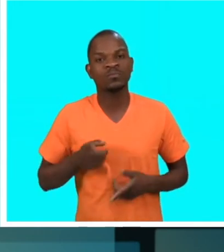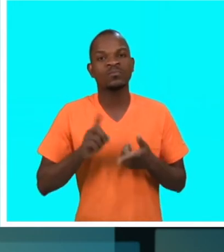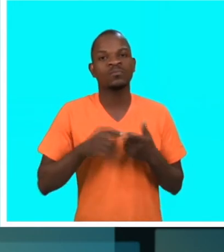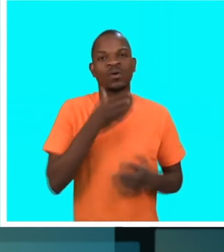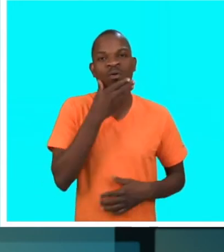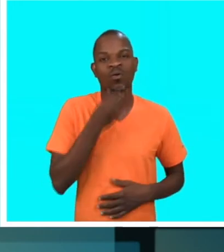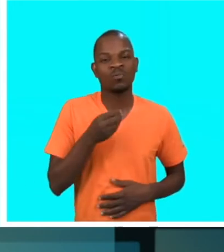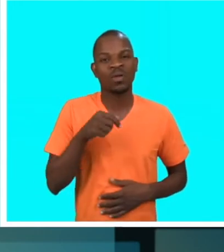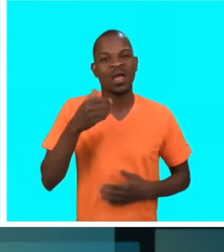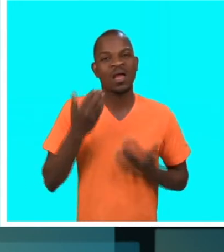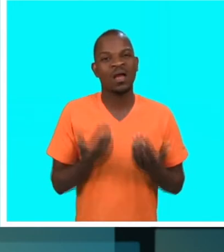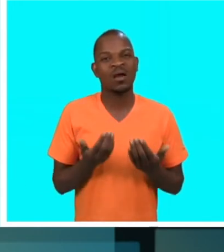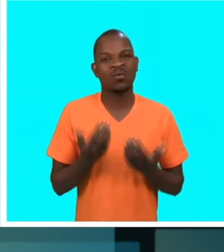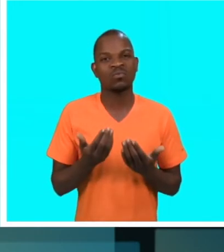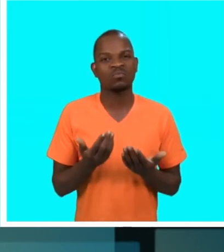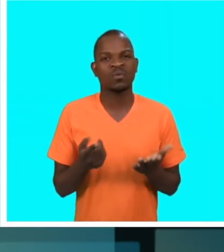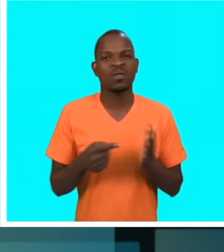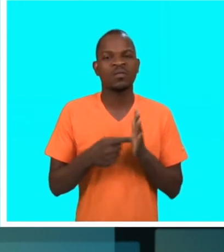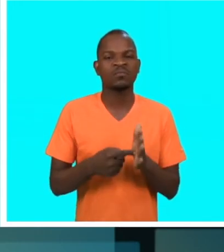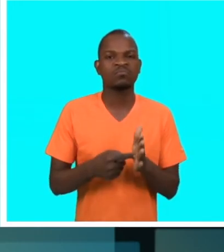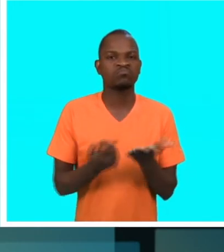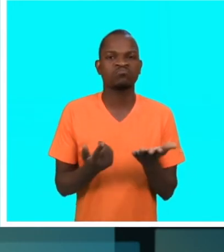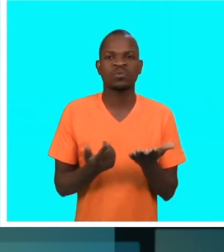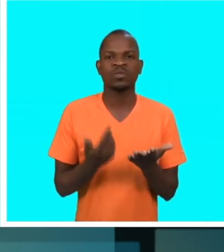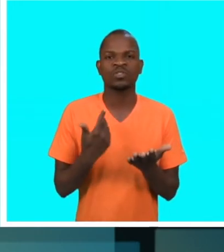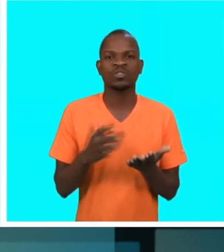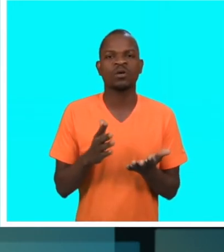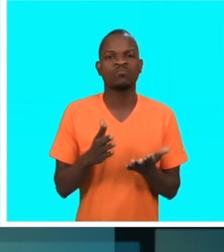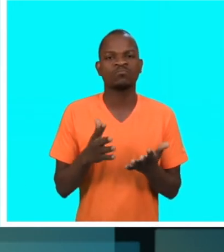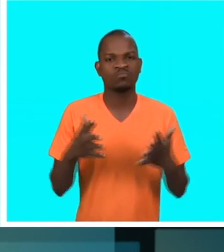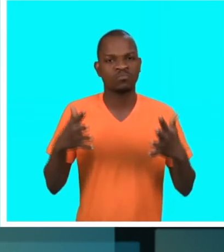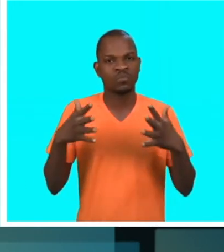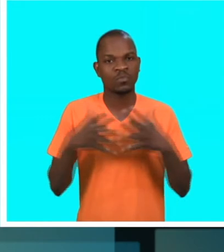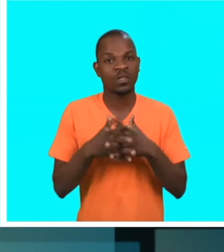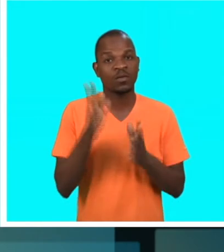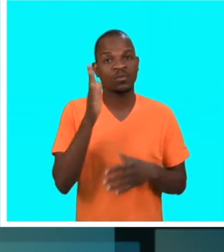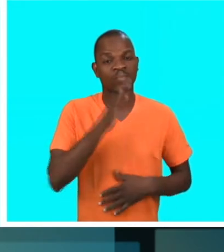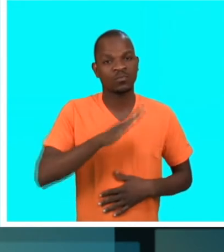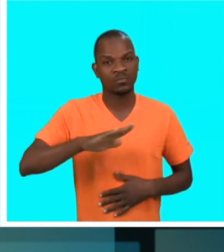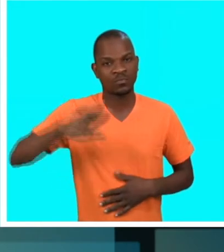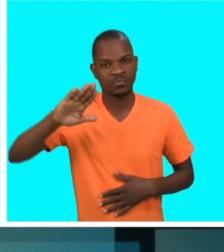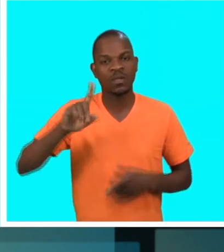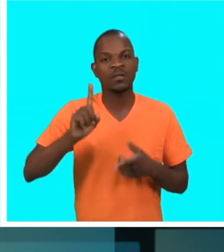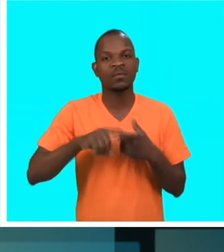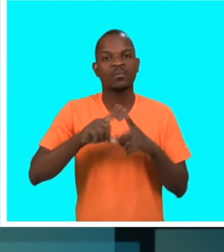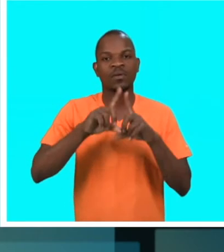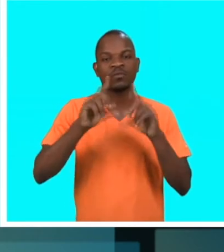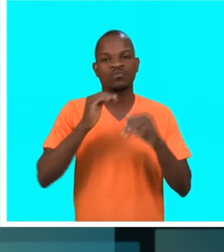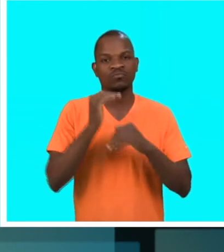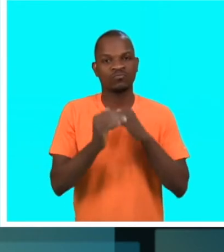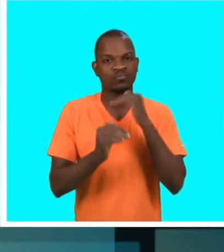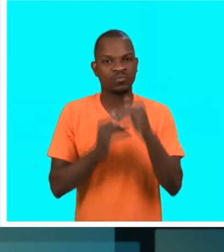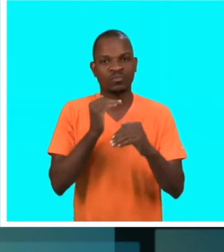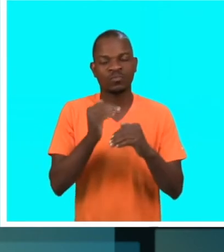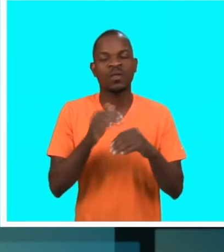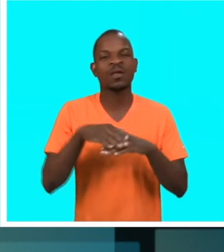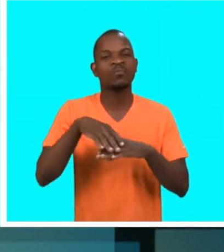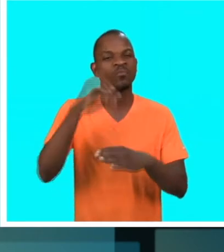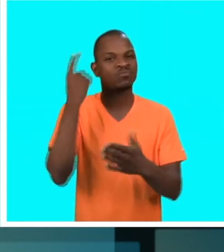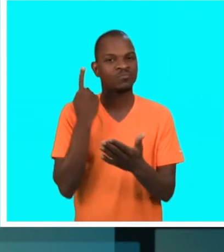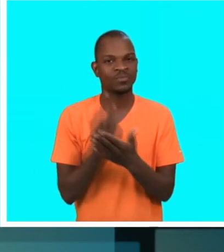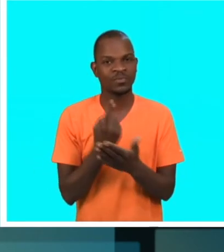hoje em dia, está mais presente ao nível do nosso país e das questões do desenvolvimento, e penso